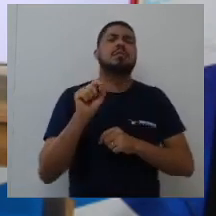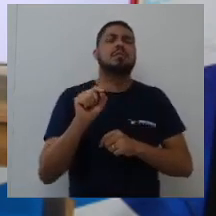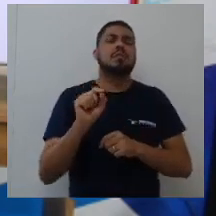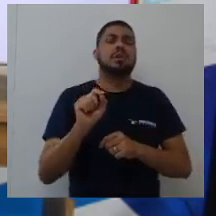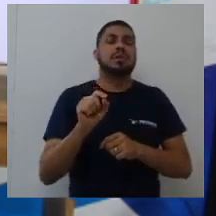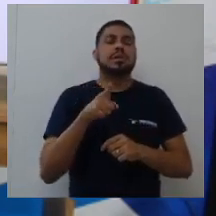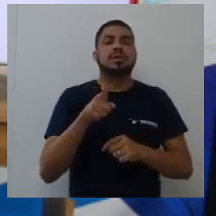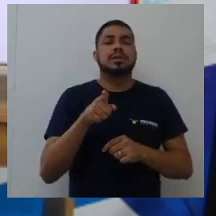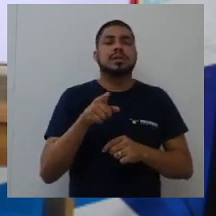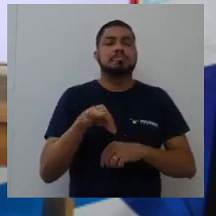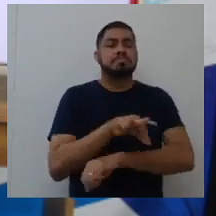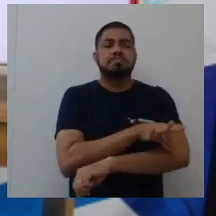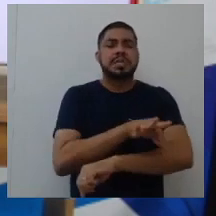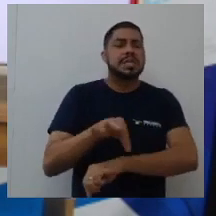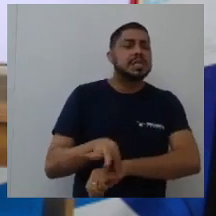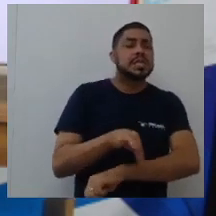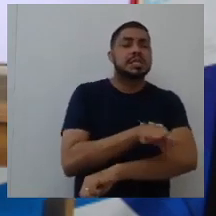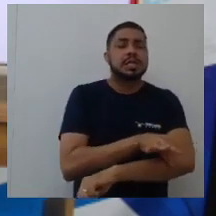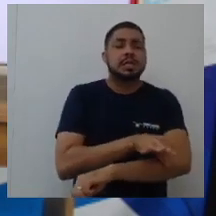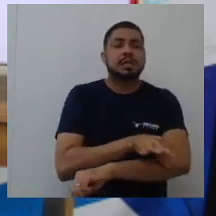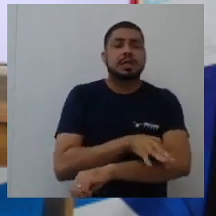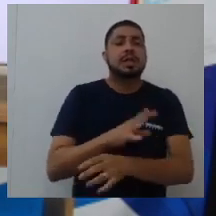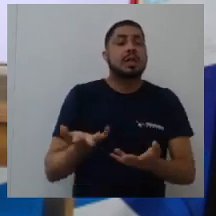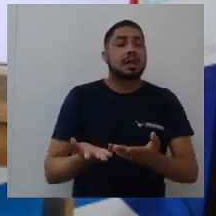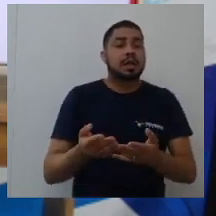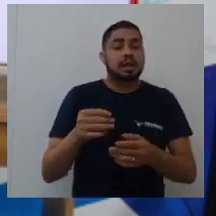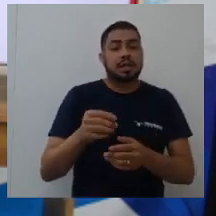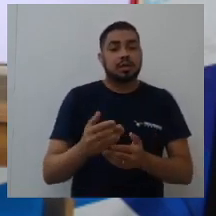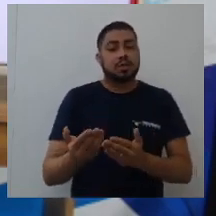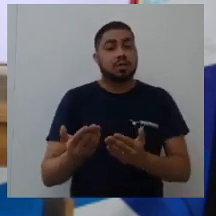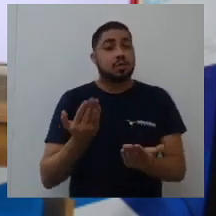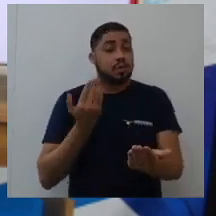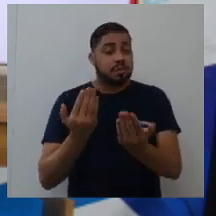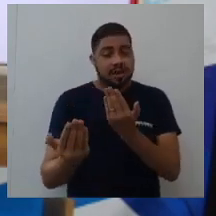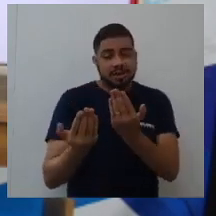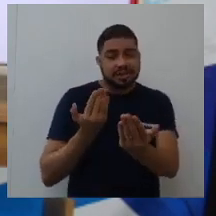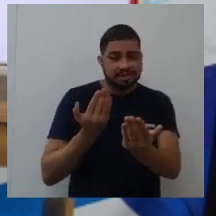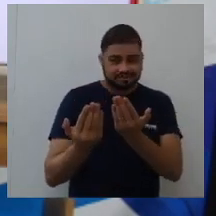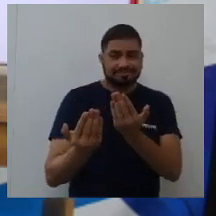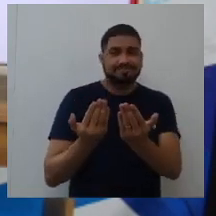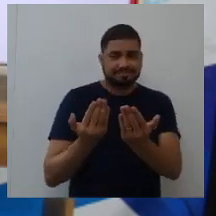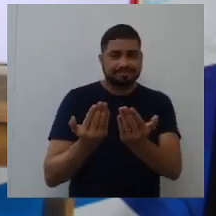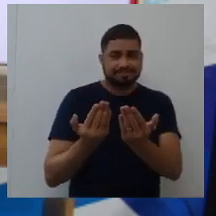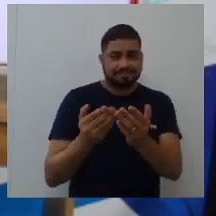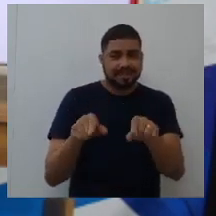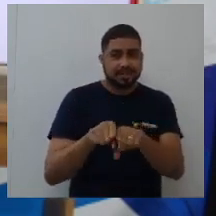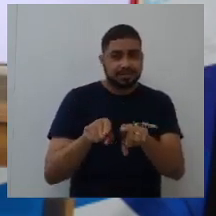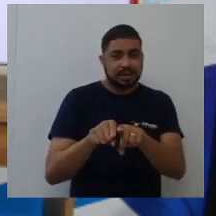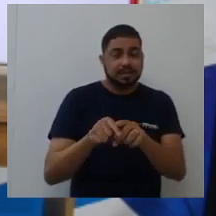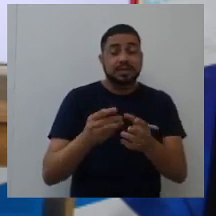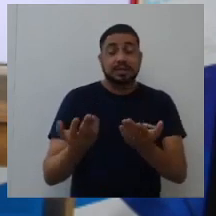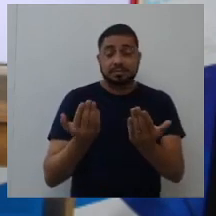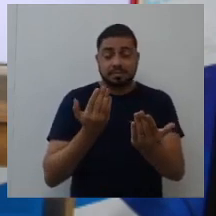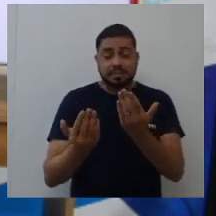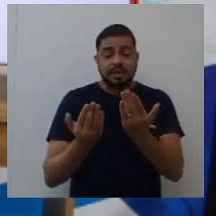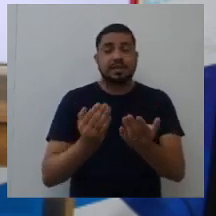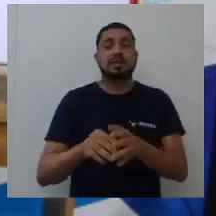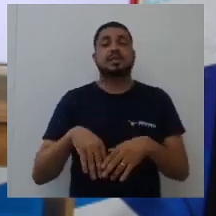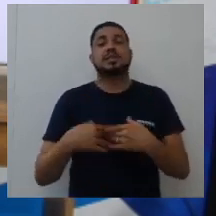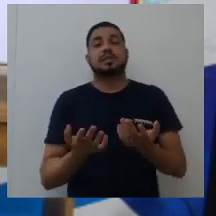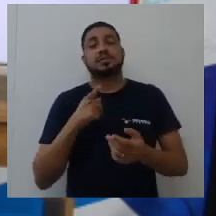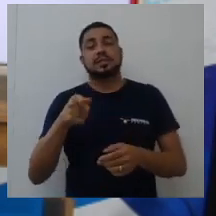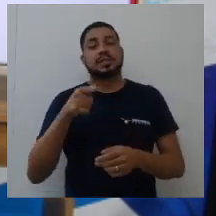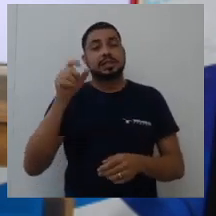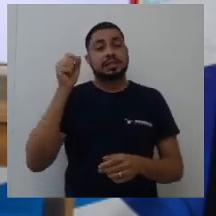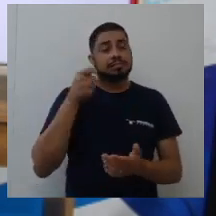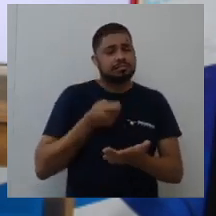então medir? Medir é a ideia de comparar. E aí É justamente a ideia de você tentar